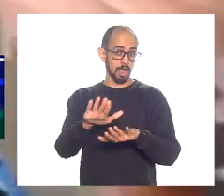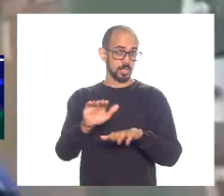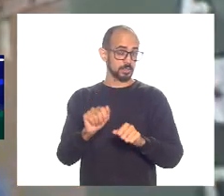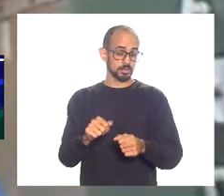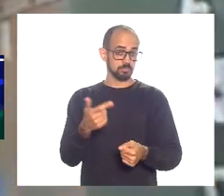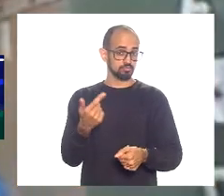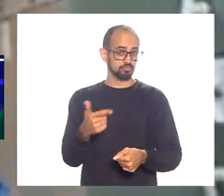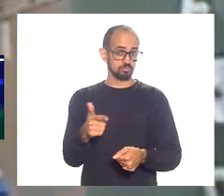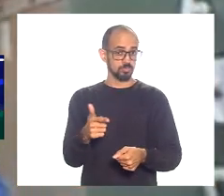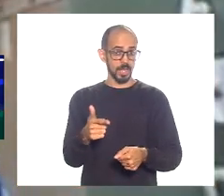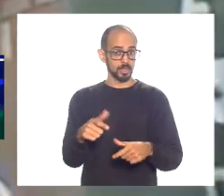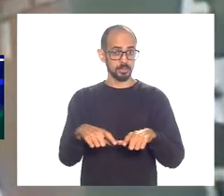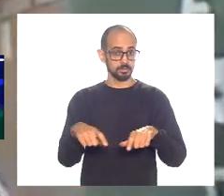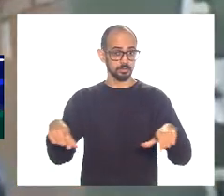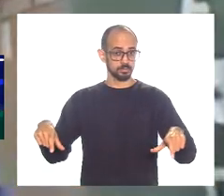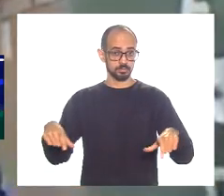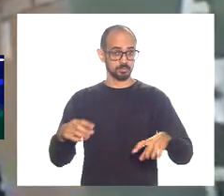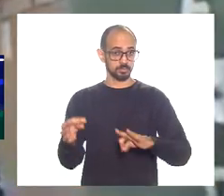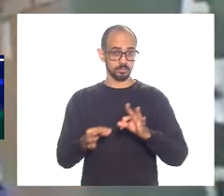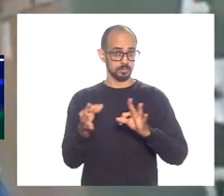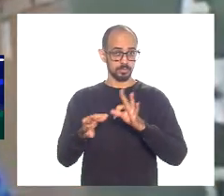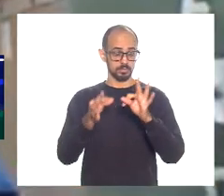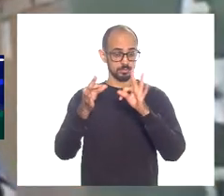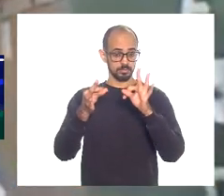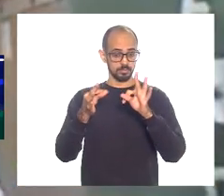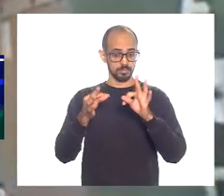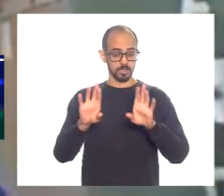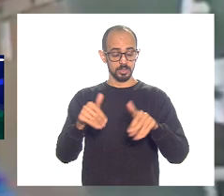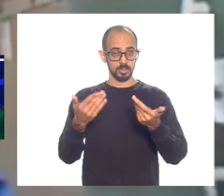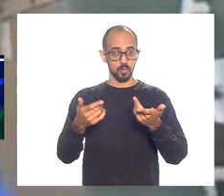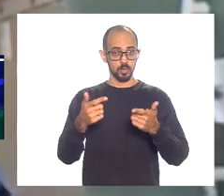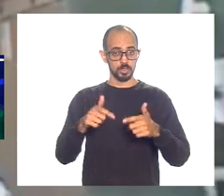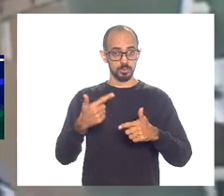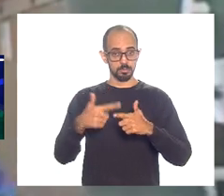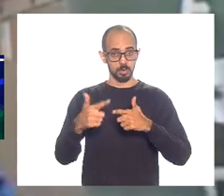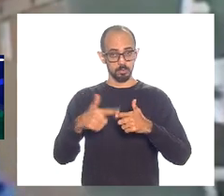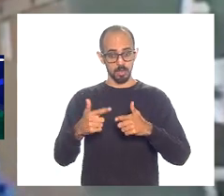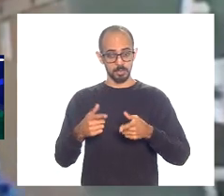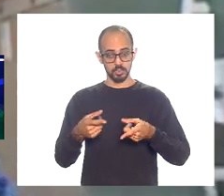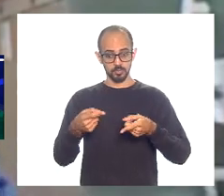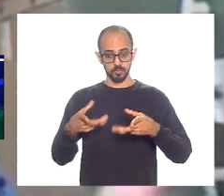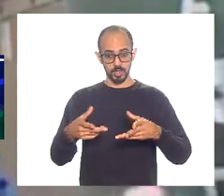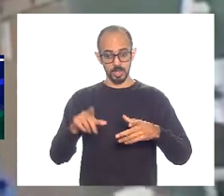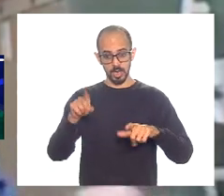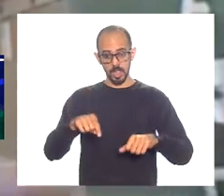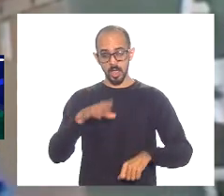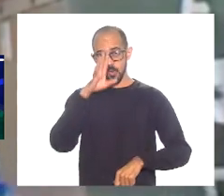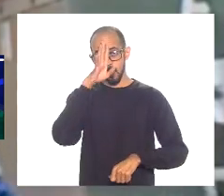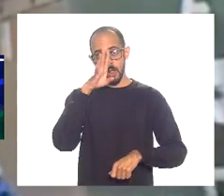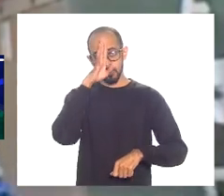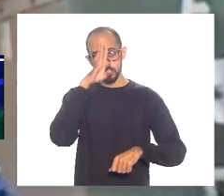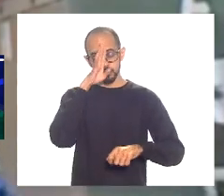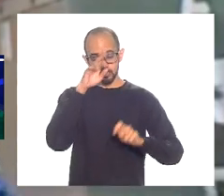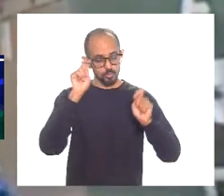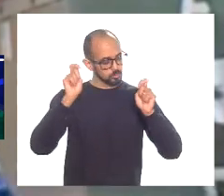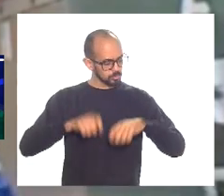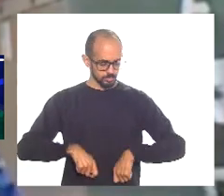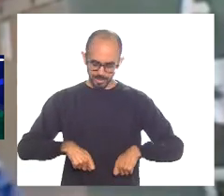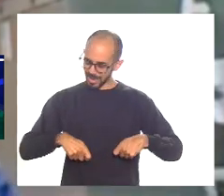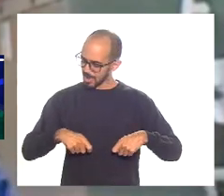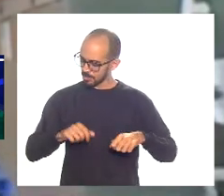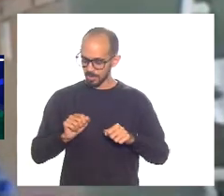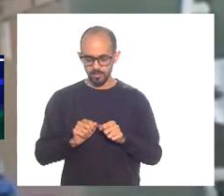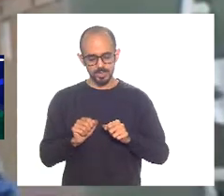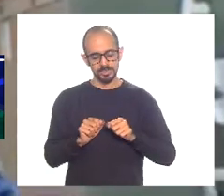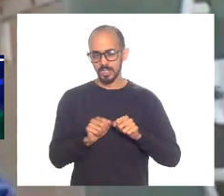a tua preocupação, deputado Paulo, é de todos nós. Essa questão da privatização é um absurdo. Não tem como privatizar a questão do saneamento,